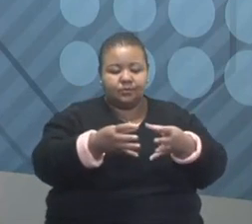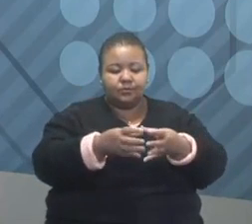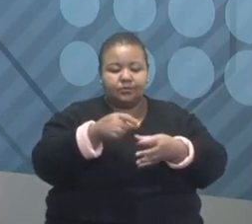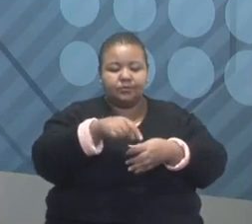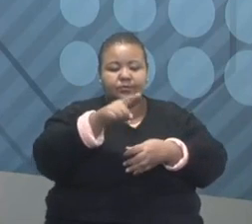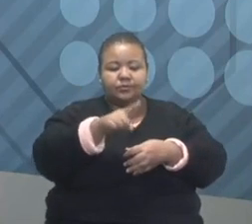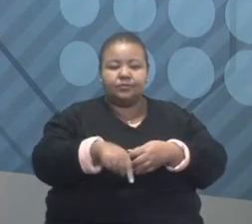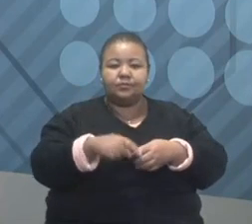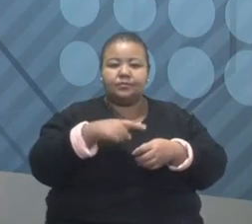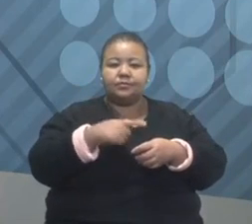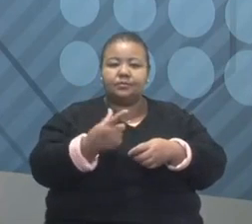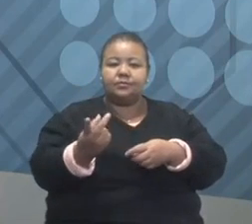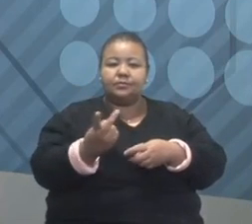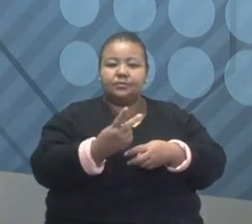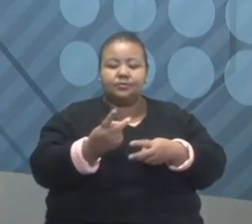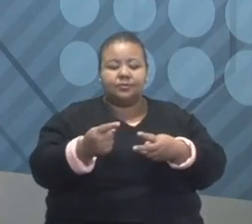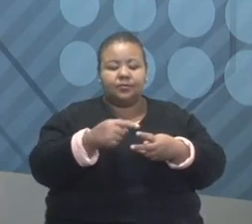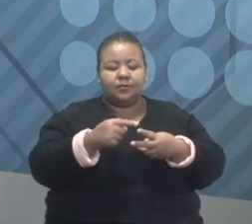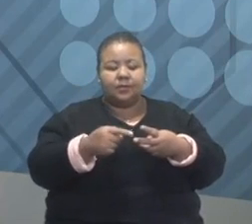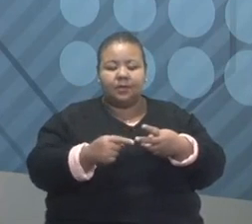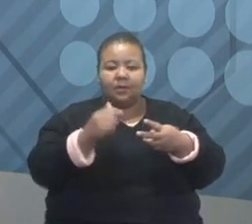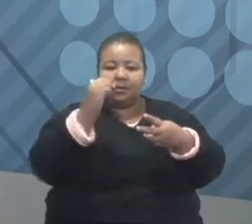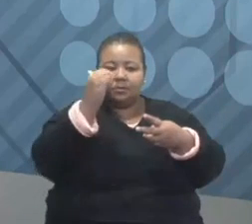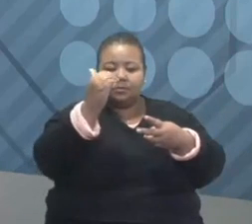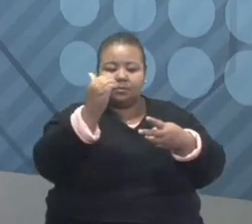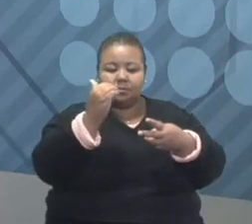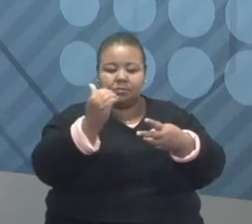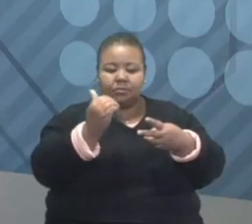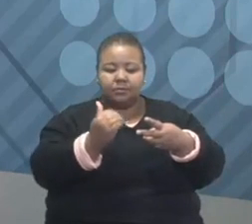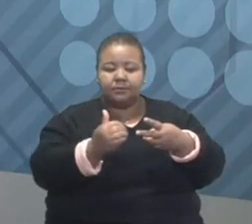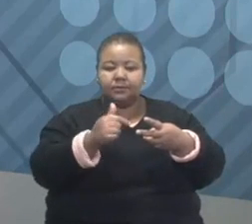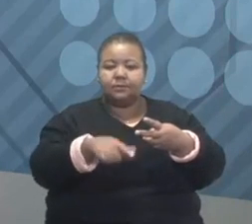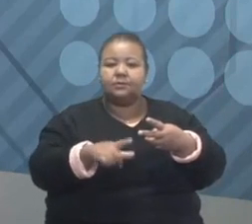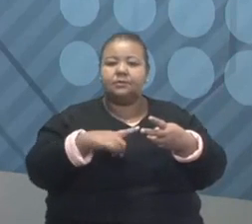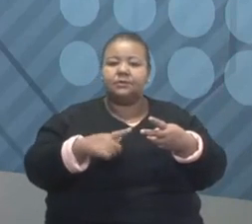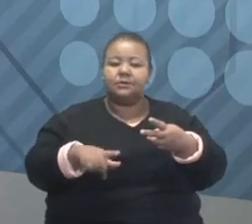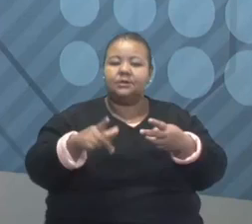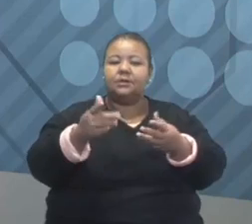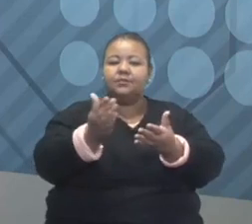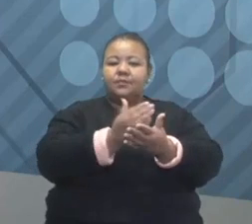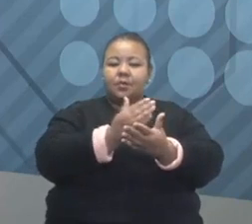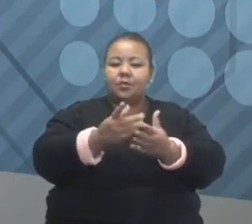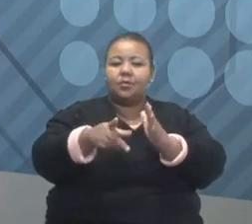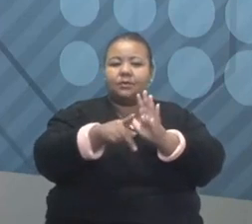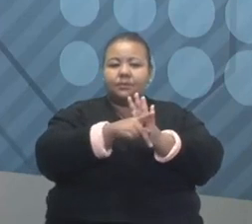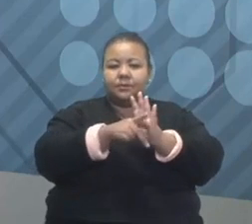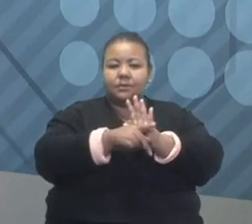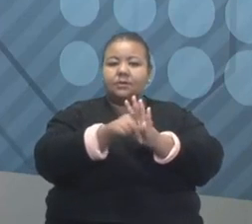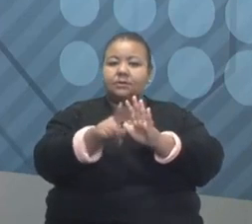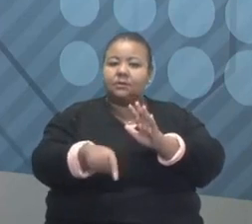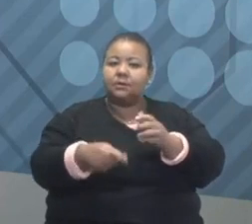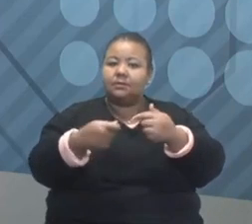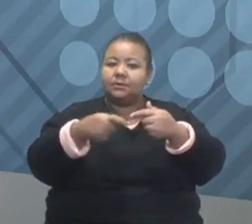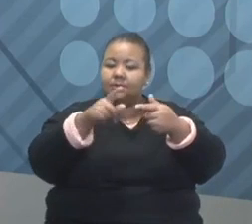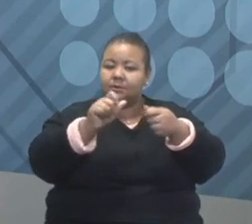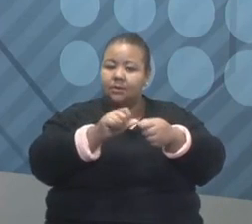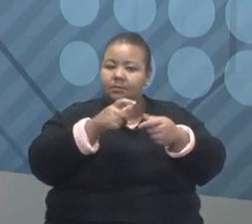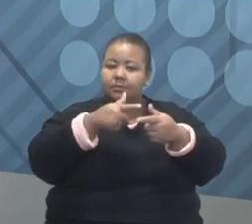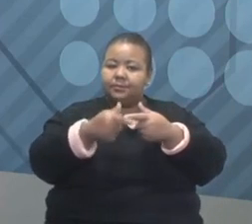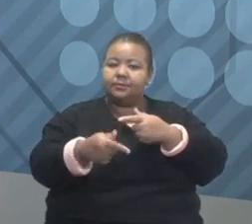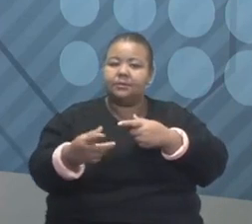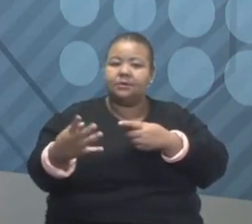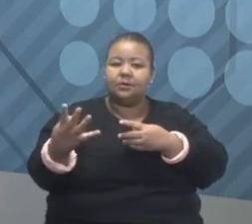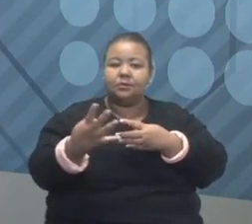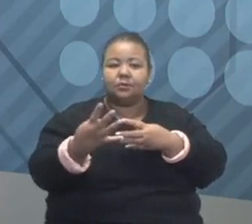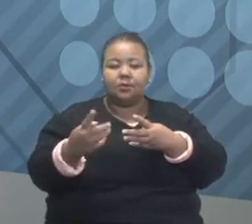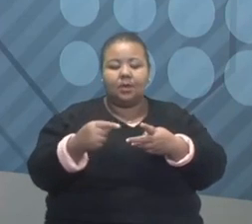que se satisfazer duas operações. Dentro dessas operações, temos algumas propriedades que devem ser satisfeitas. Temos 4 com